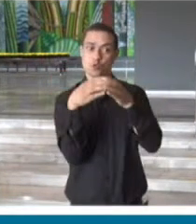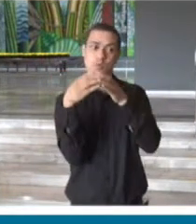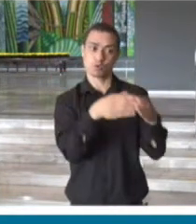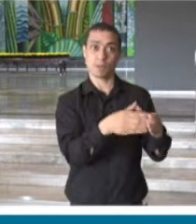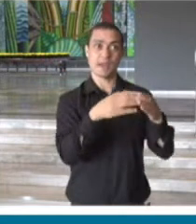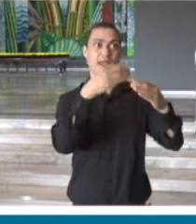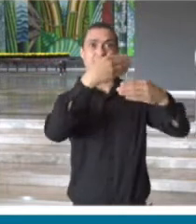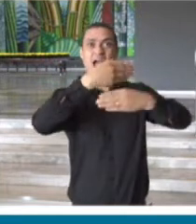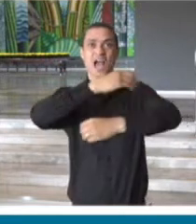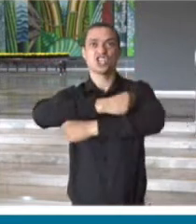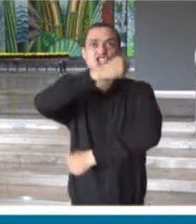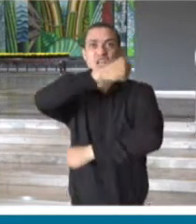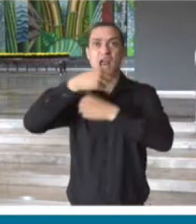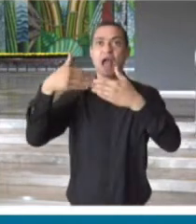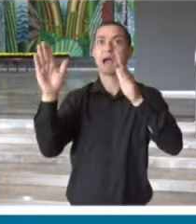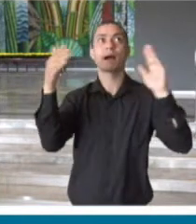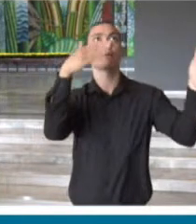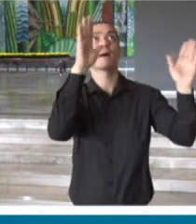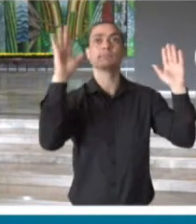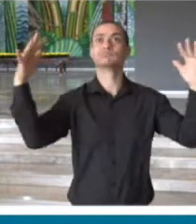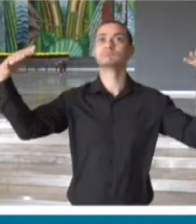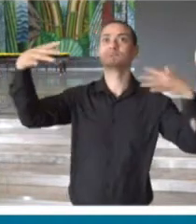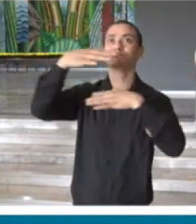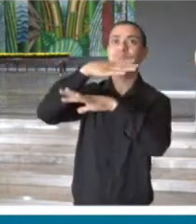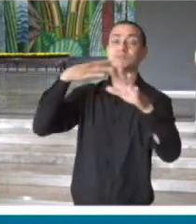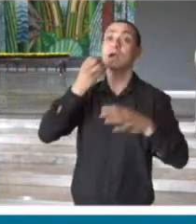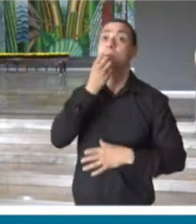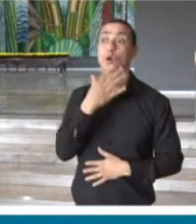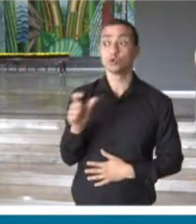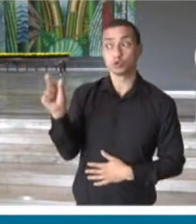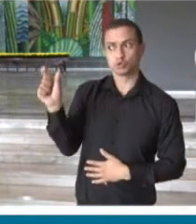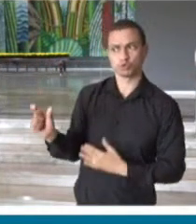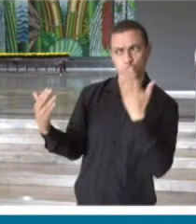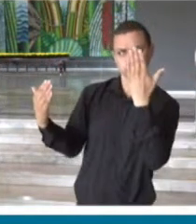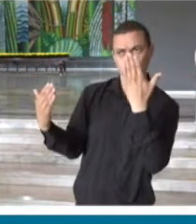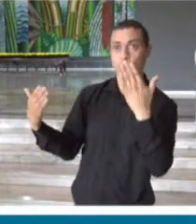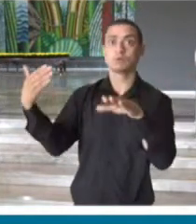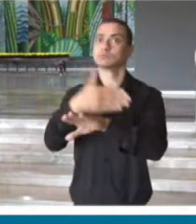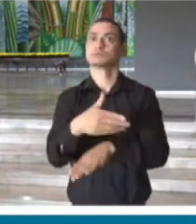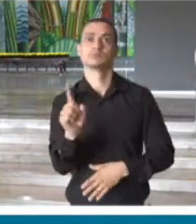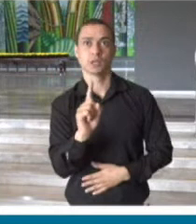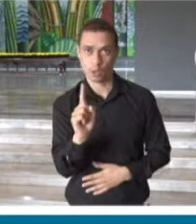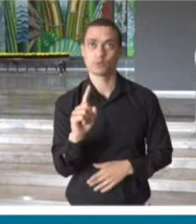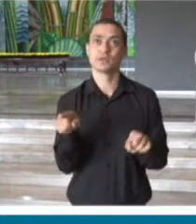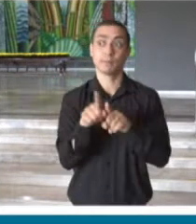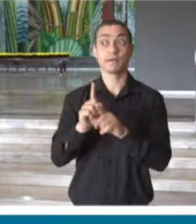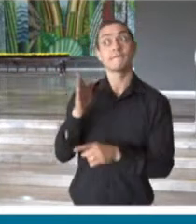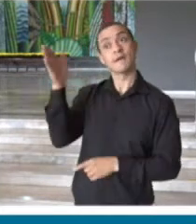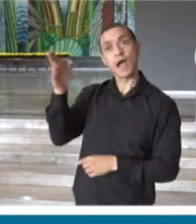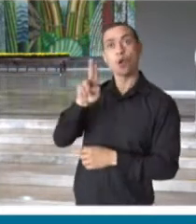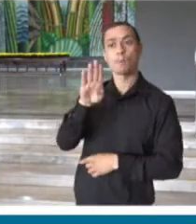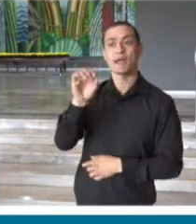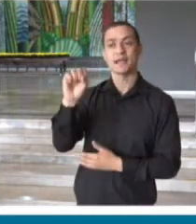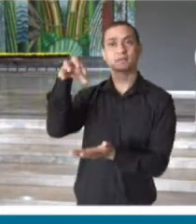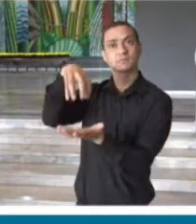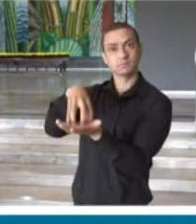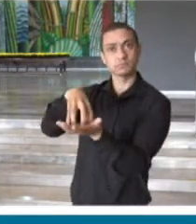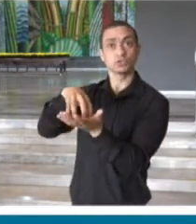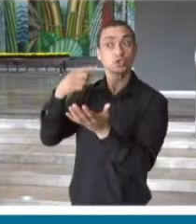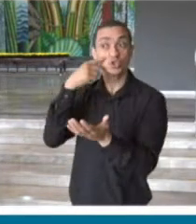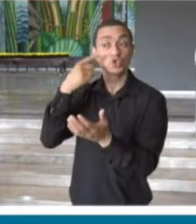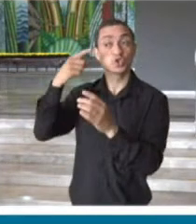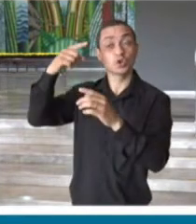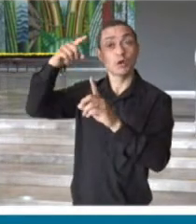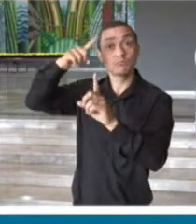arejada, né? Sempre com caso suspeito ou confirmado, notificar a UBS e registrar os casos no CIMED